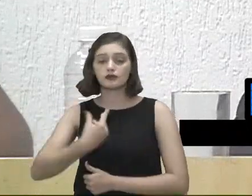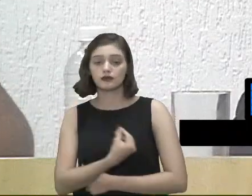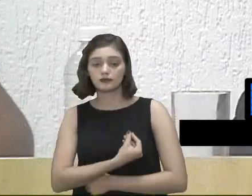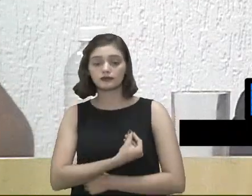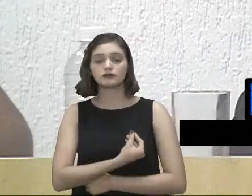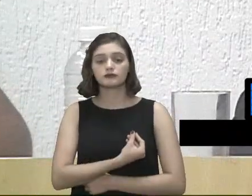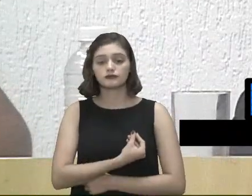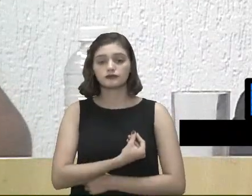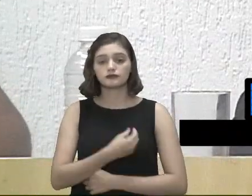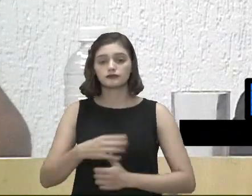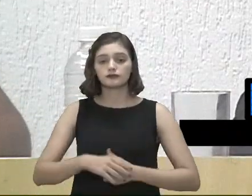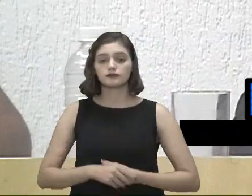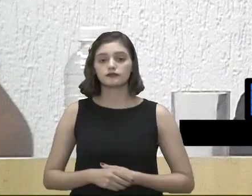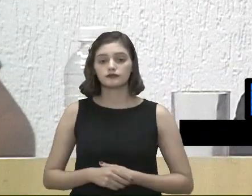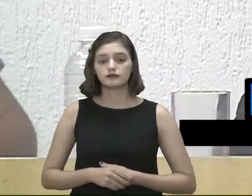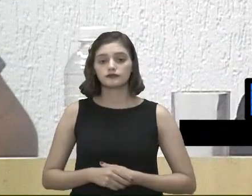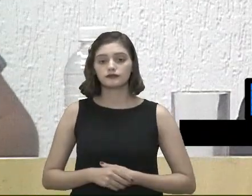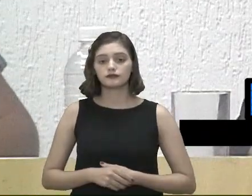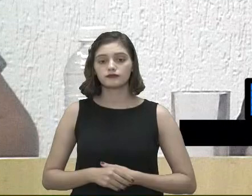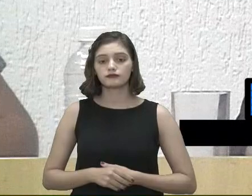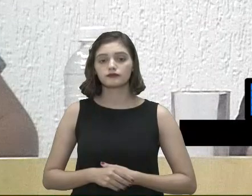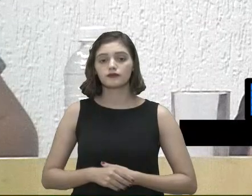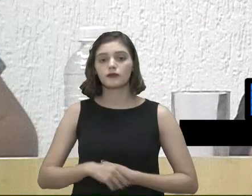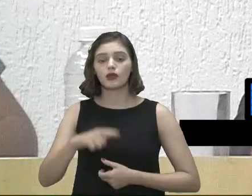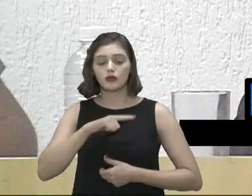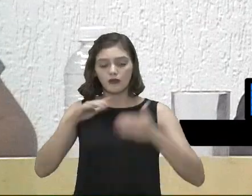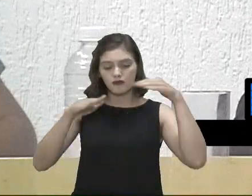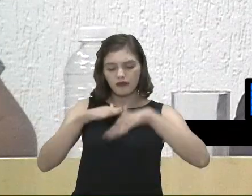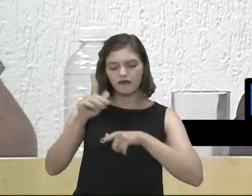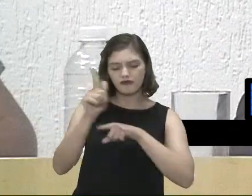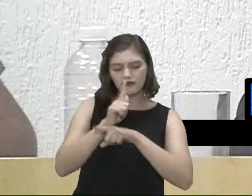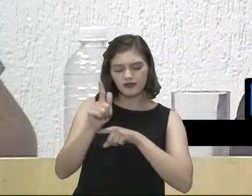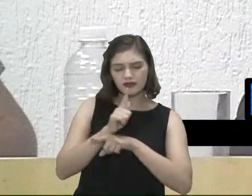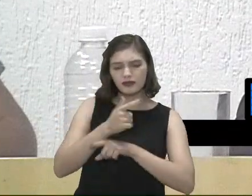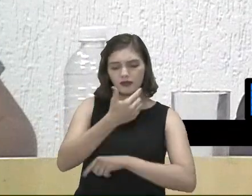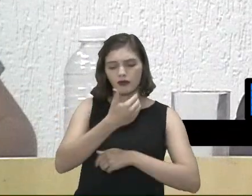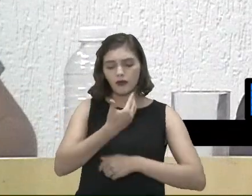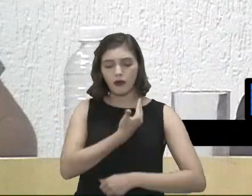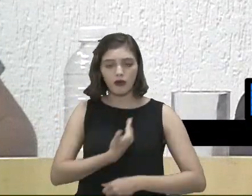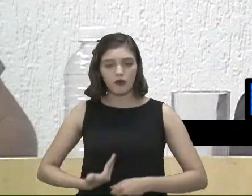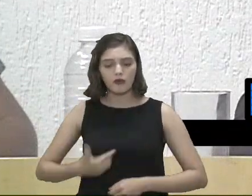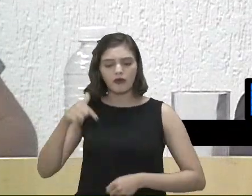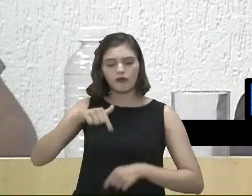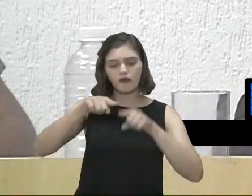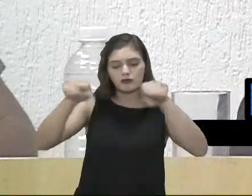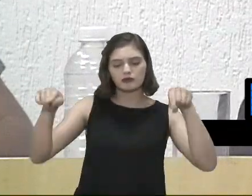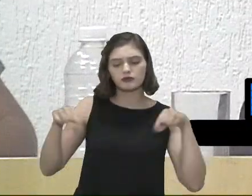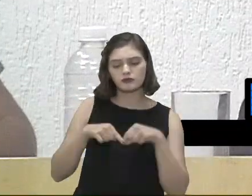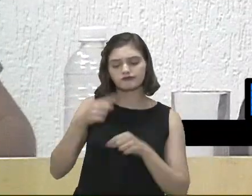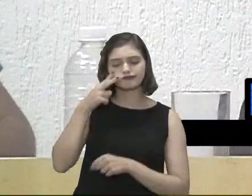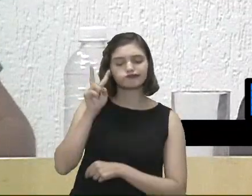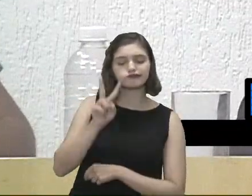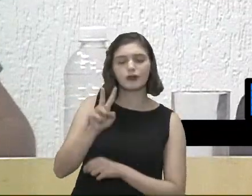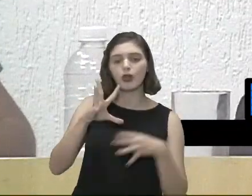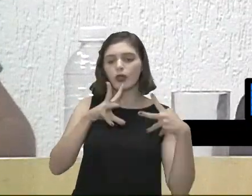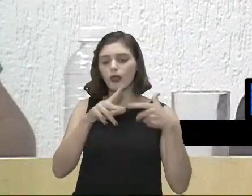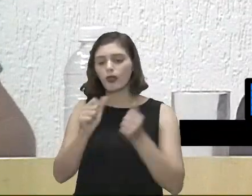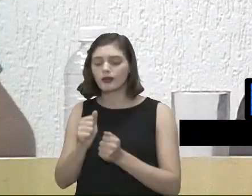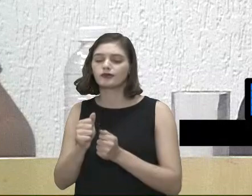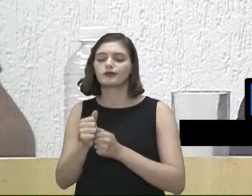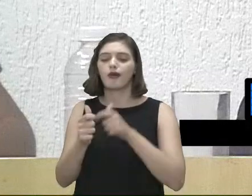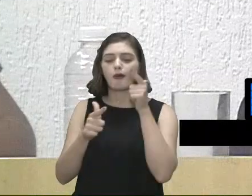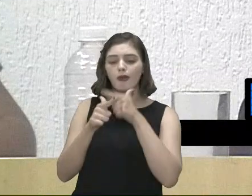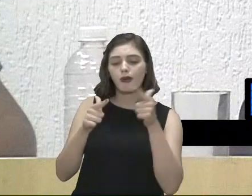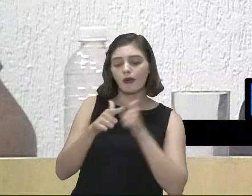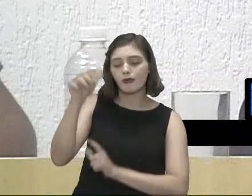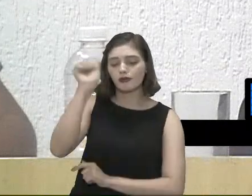gente, e olhando a situação dentro da gestão pública, que hoje eu atuo pelo escritório, mas todas as demandas que a